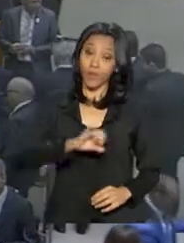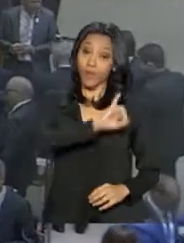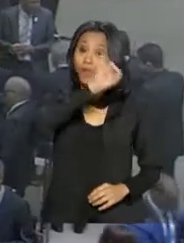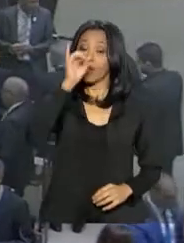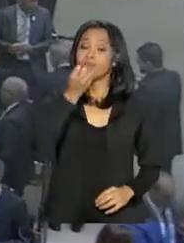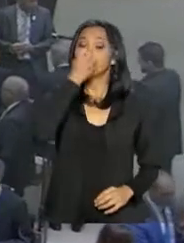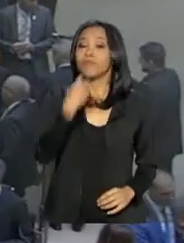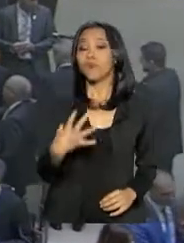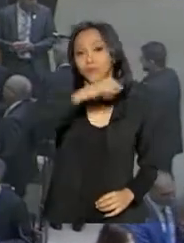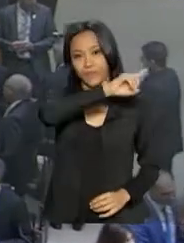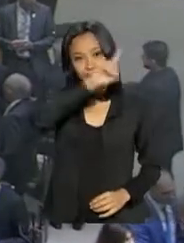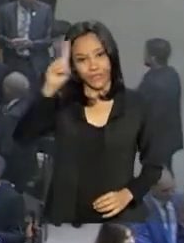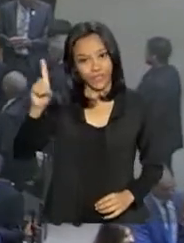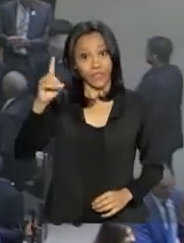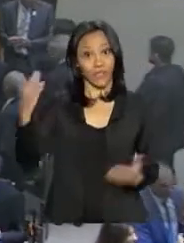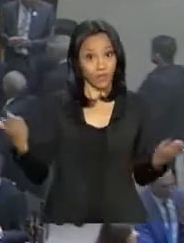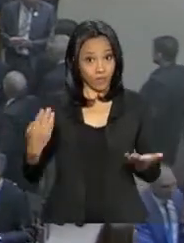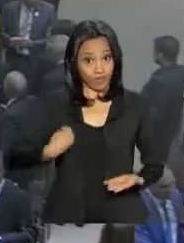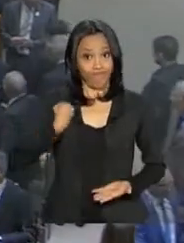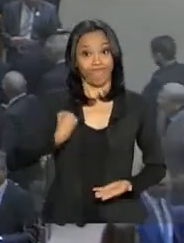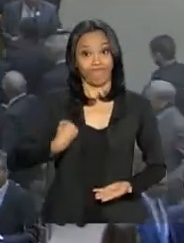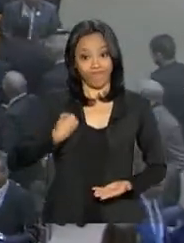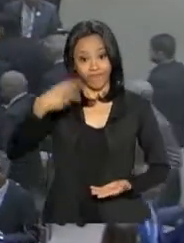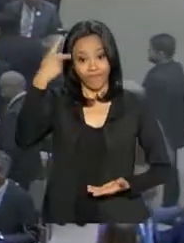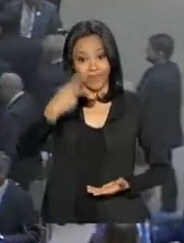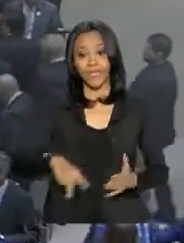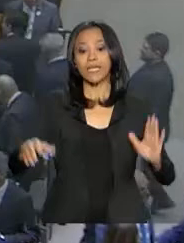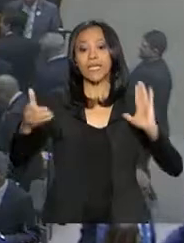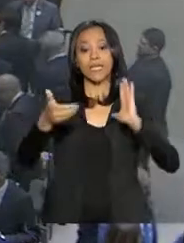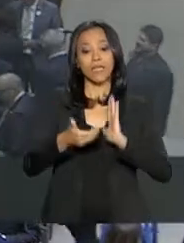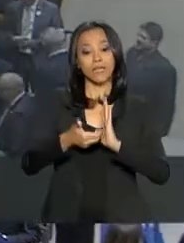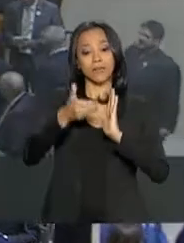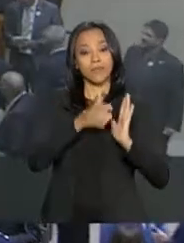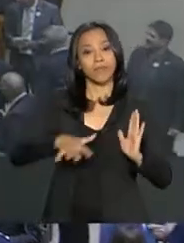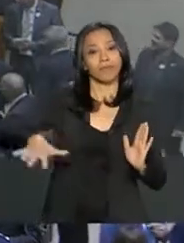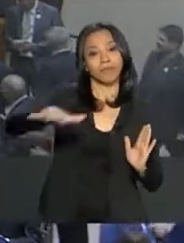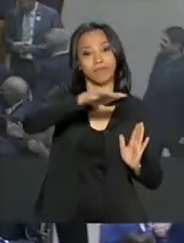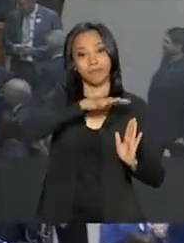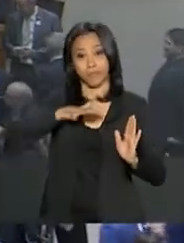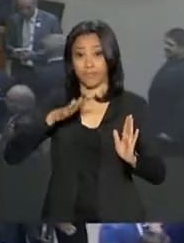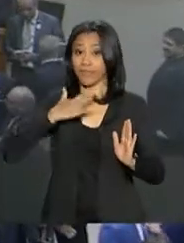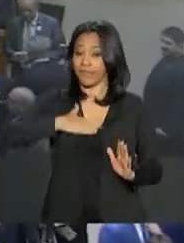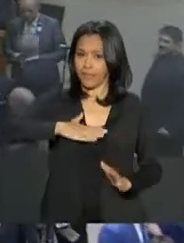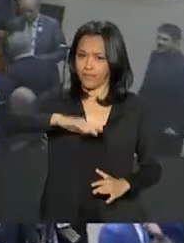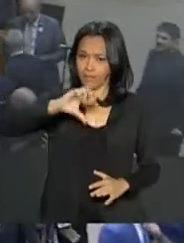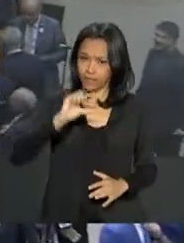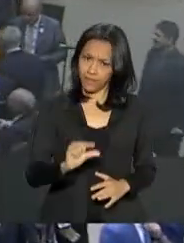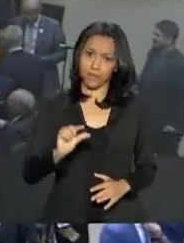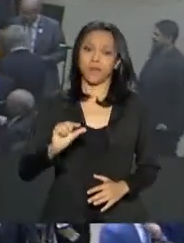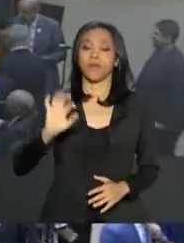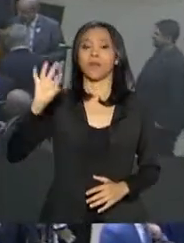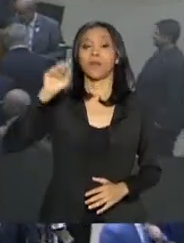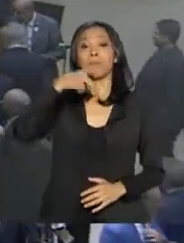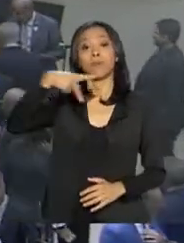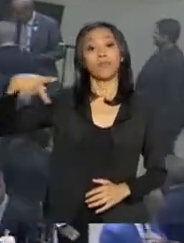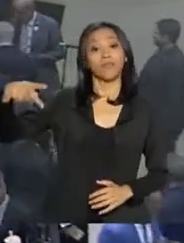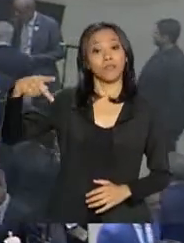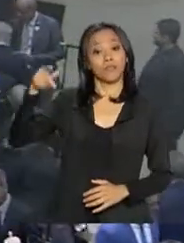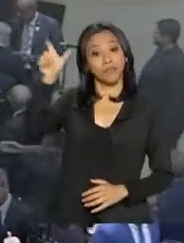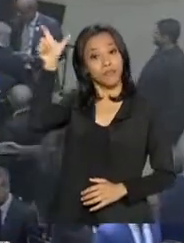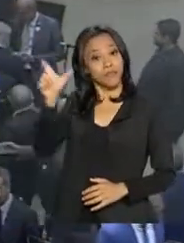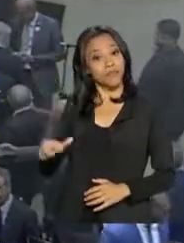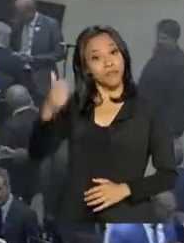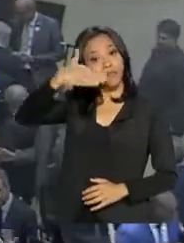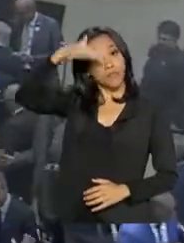bom dia. Nós falamos ao vivo aqui da Câmara dos Deputados, onde em instantes o presidente Michel Temer, acompanhado de